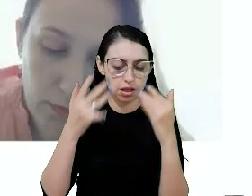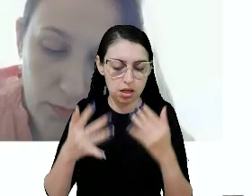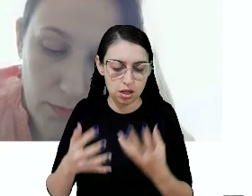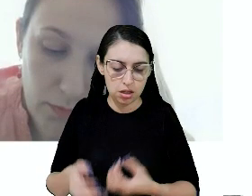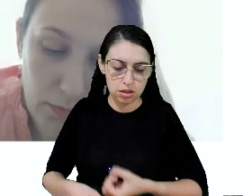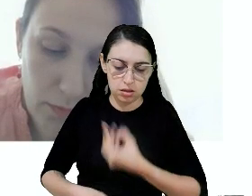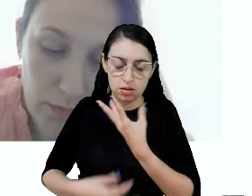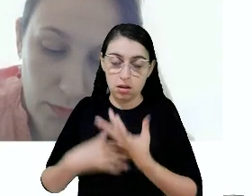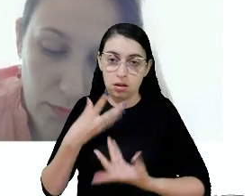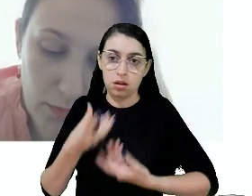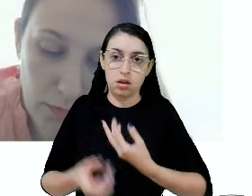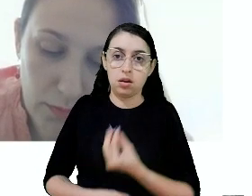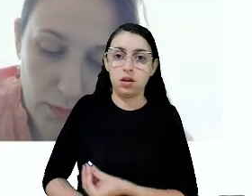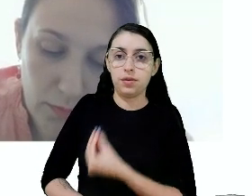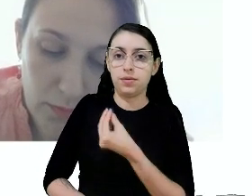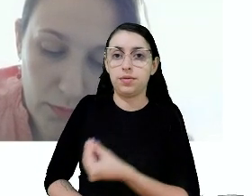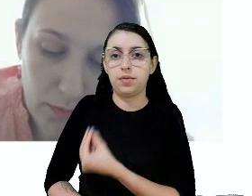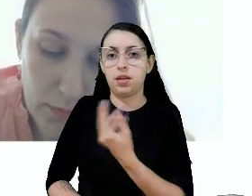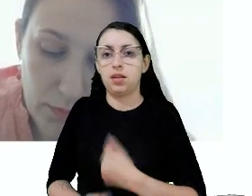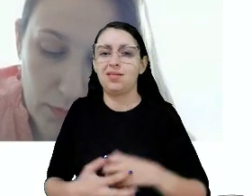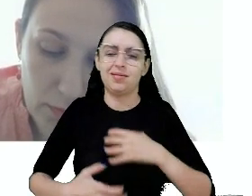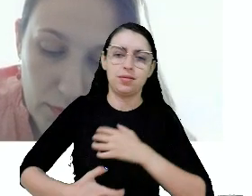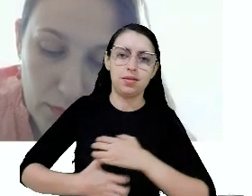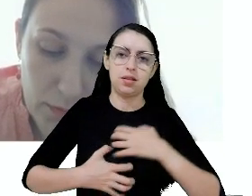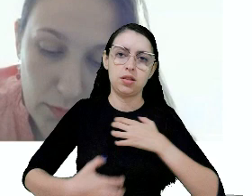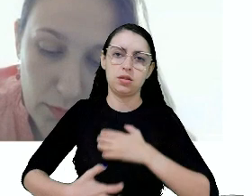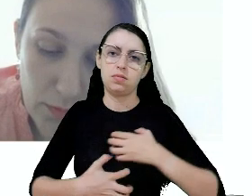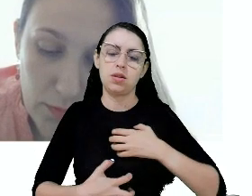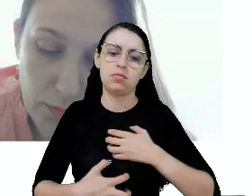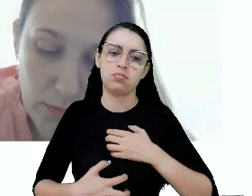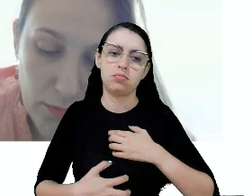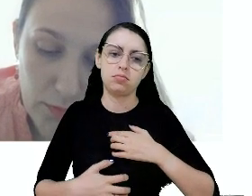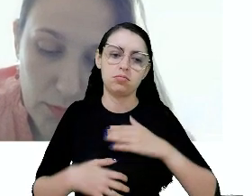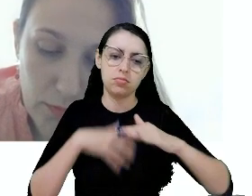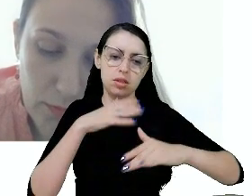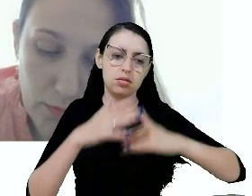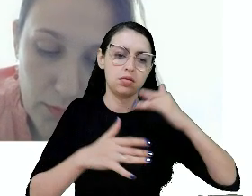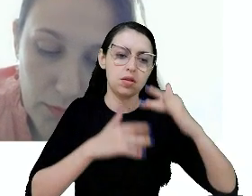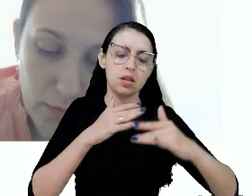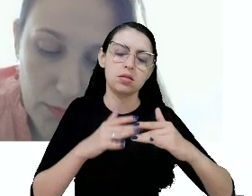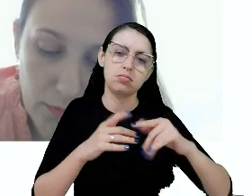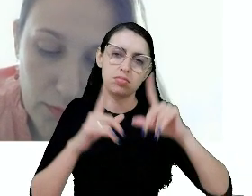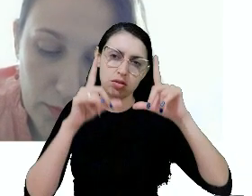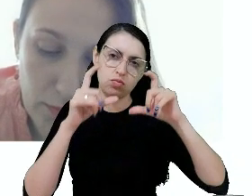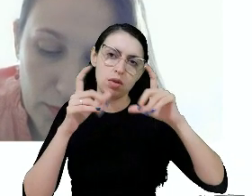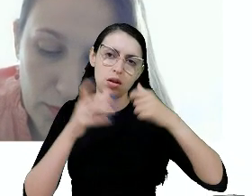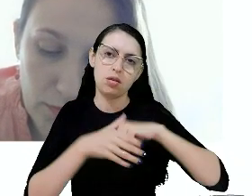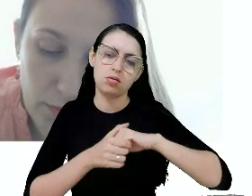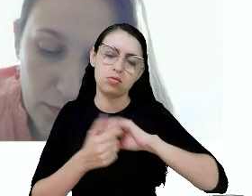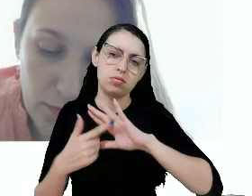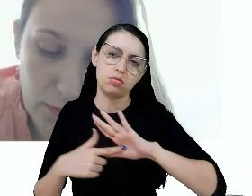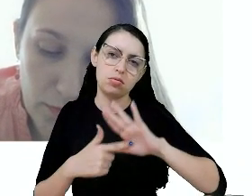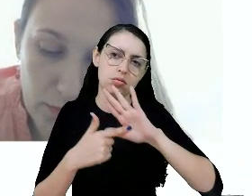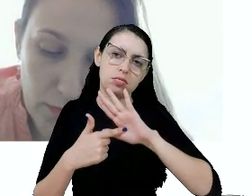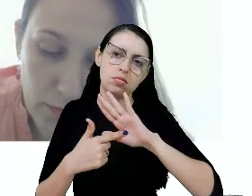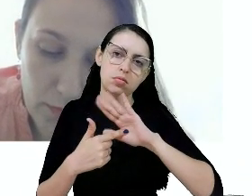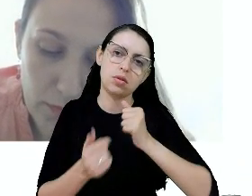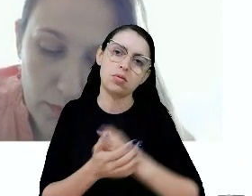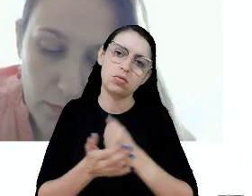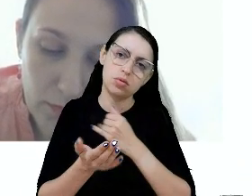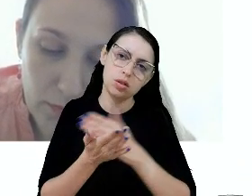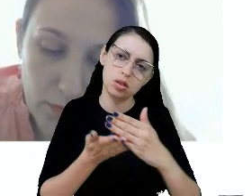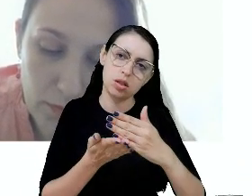expressarem a vida, os sentimentos, através de imagens que dão início ao